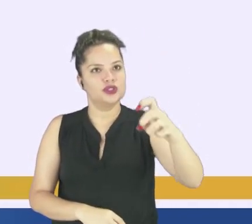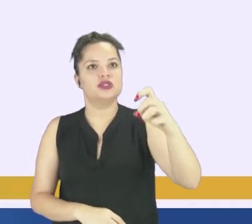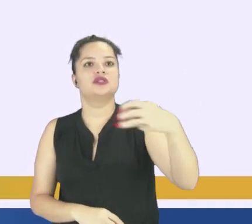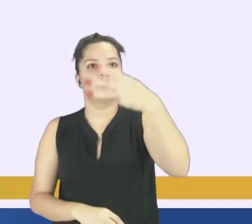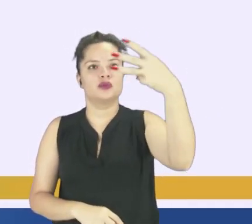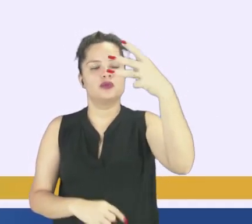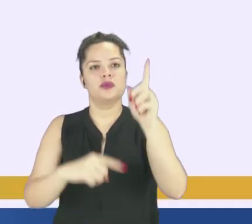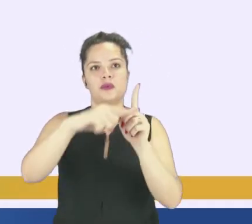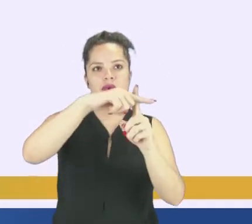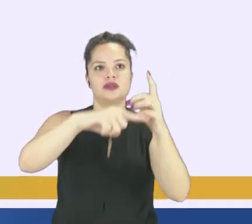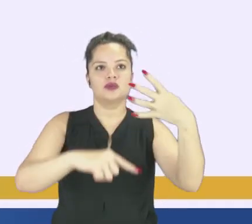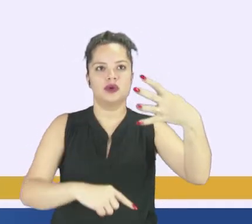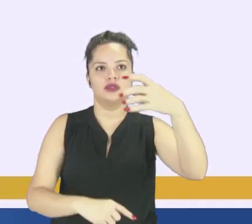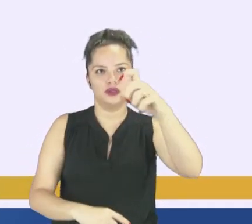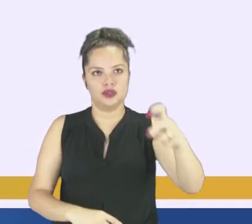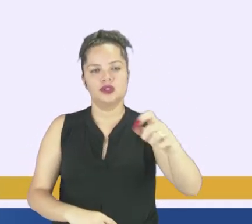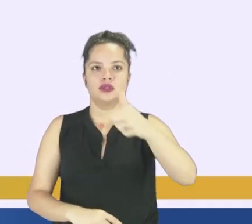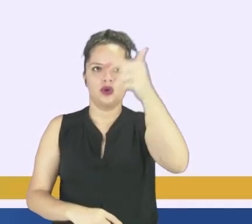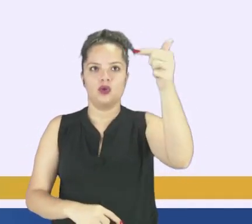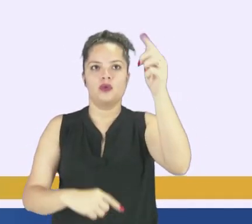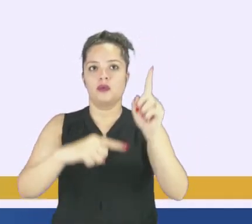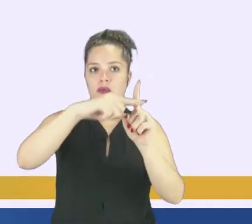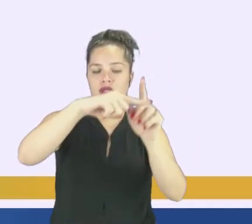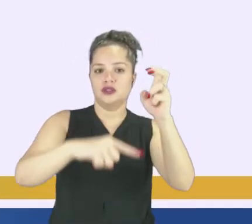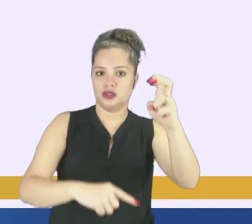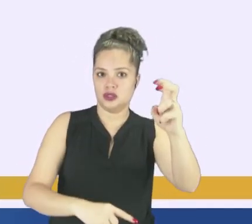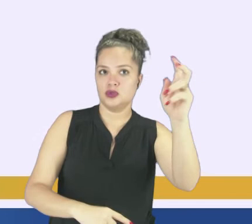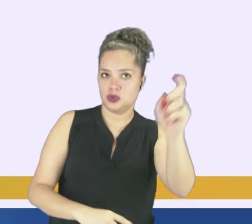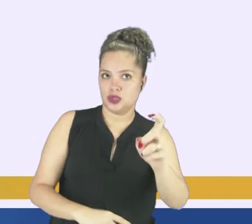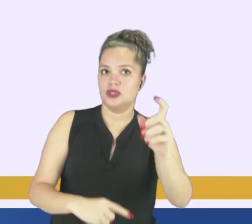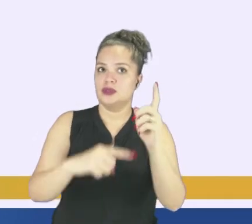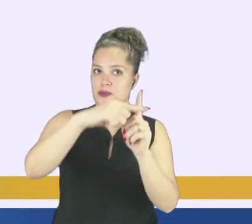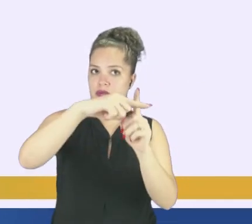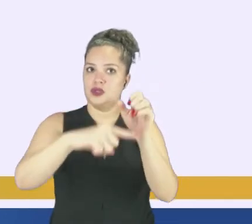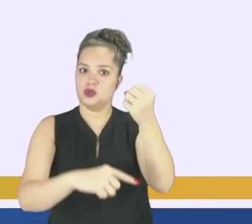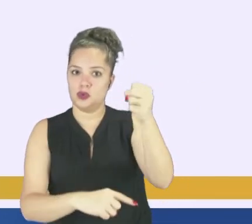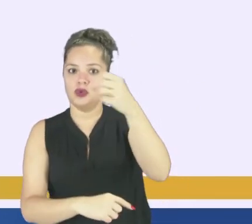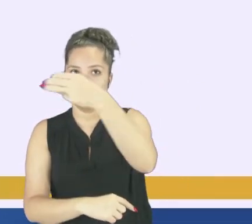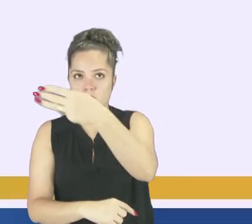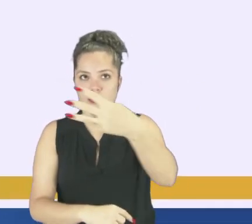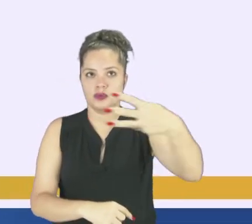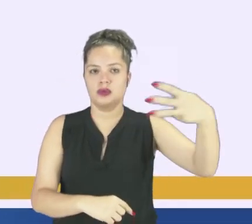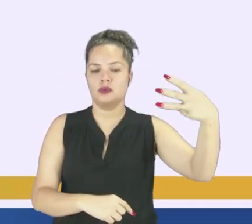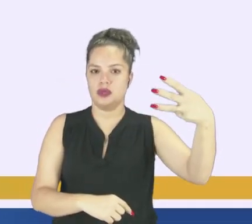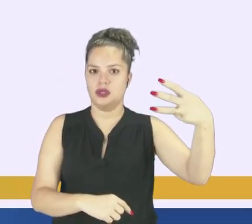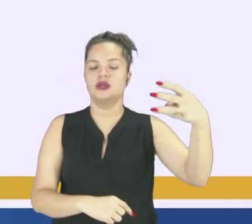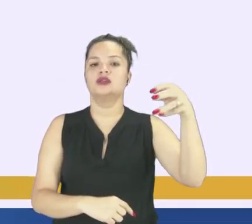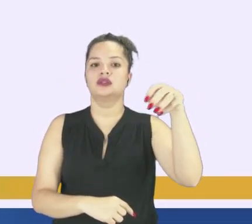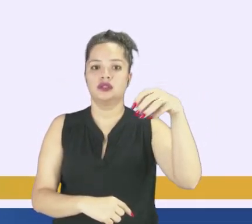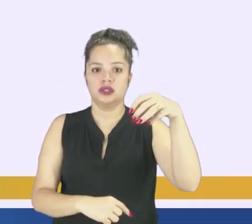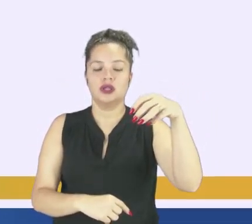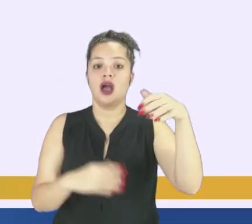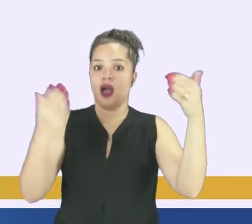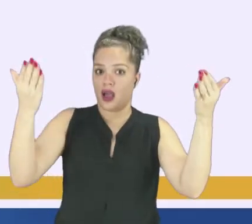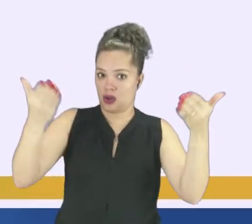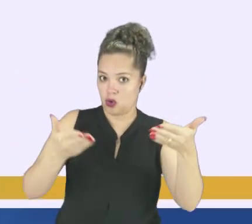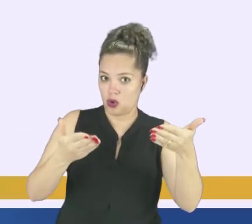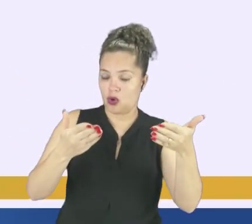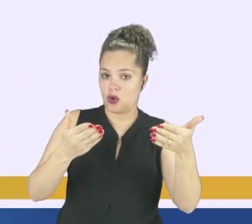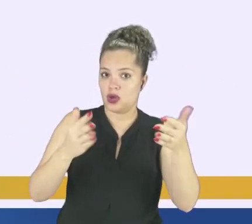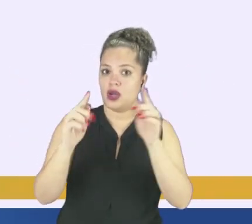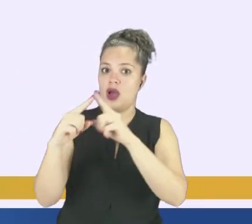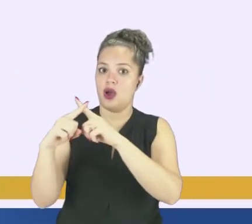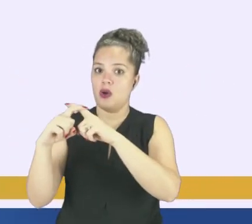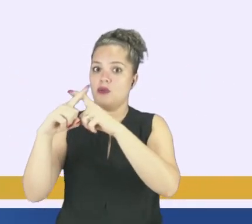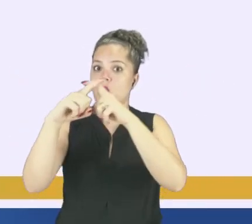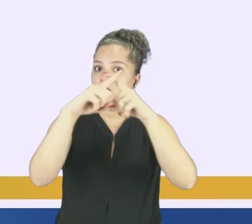ao quadrado mais 5x mais 8. Semelhante, e aí nós vamos utilizar agora o